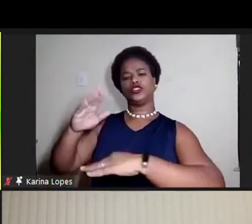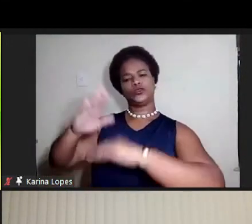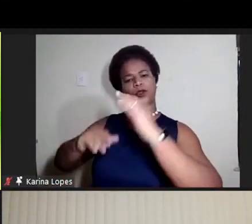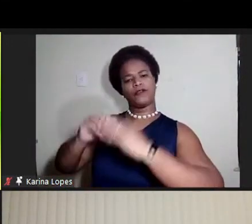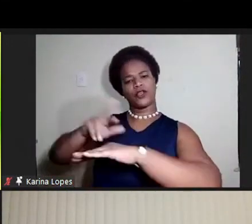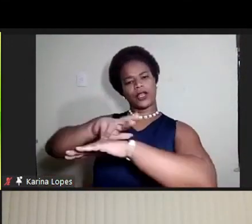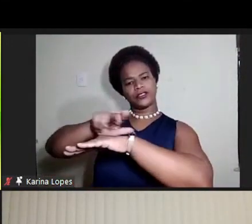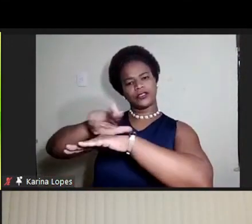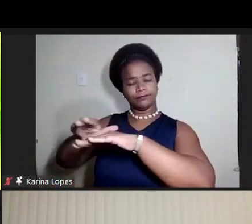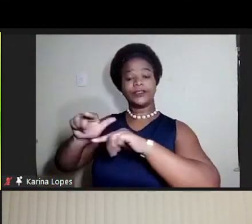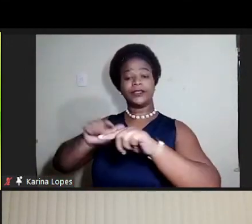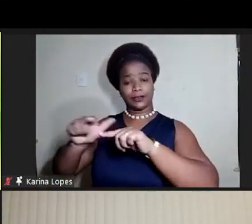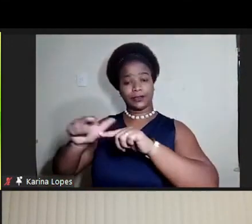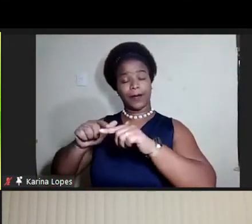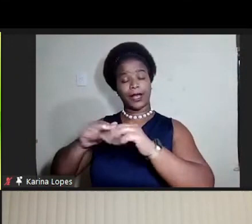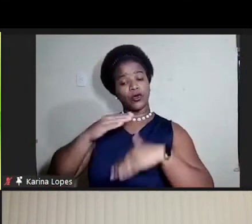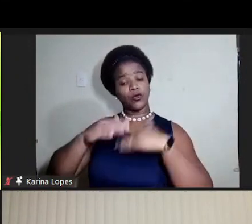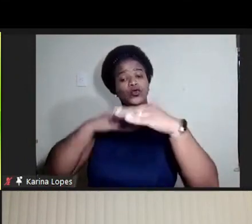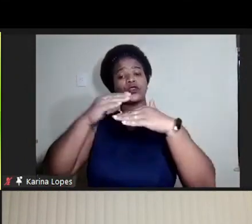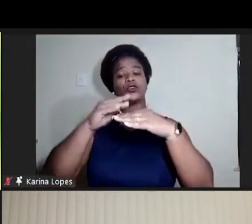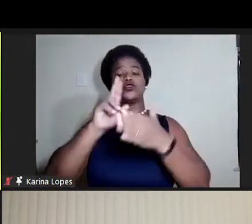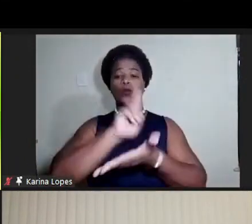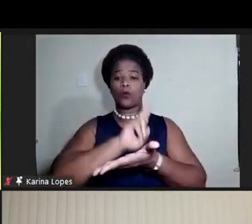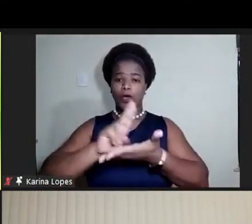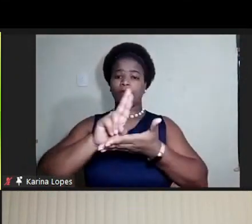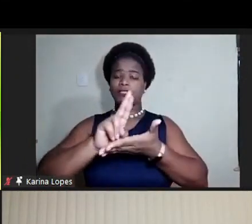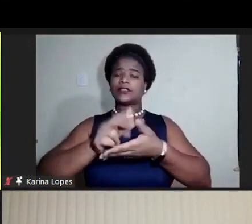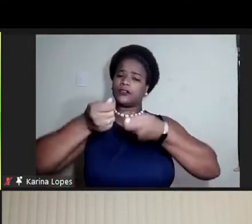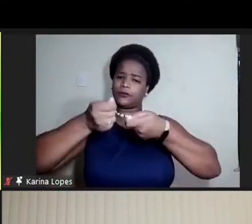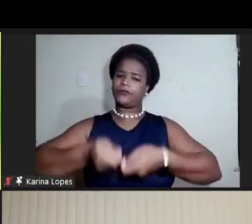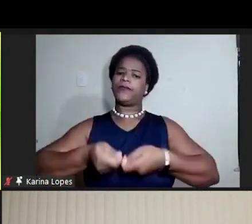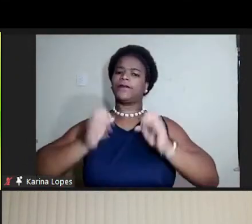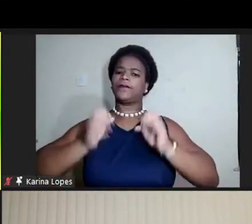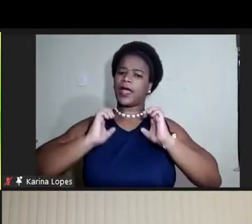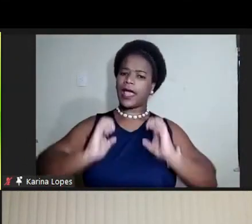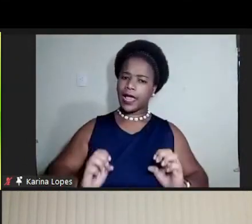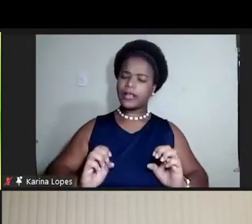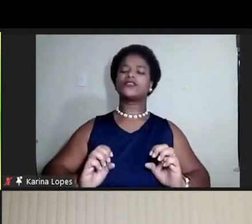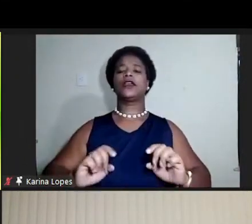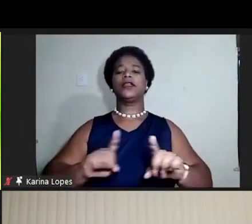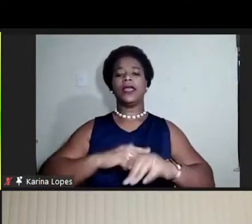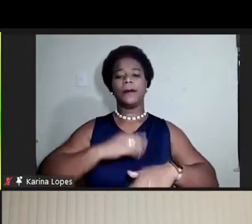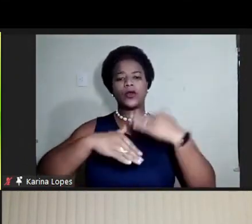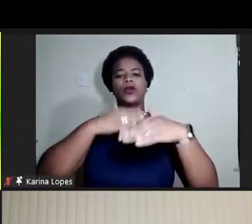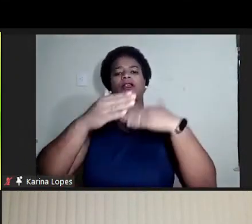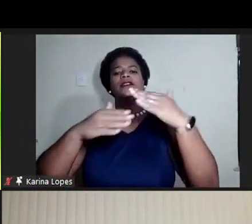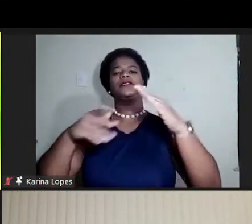construção de uma universidade sólida, ética e progressistas em seus ideais.